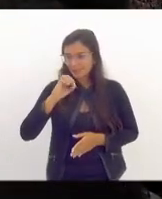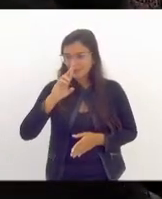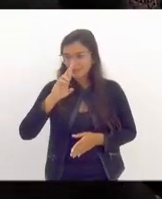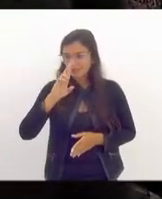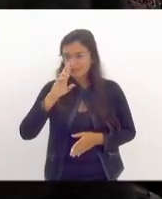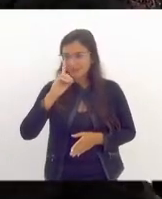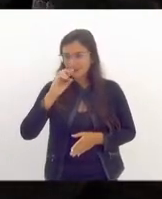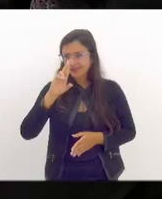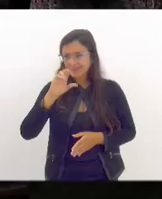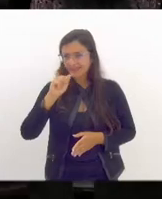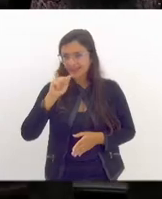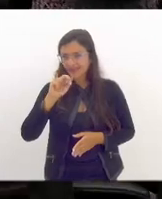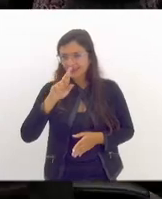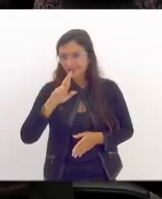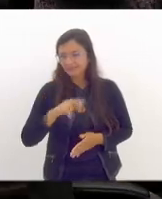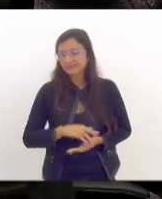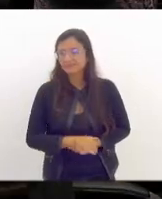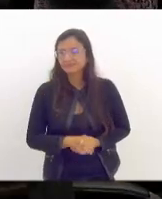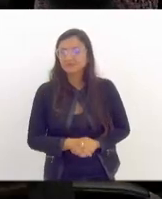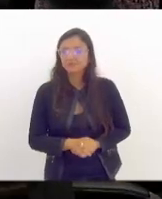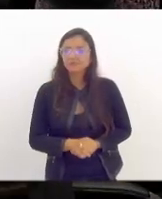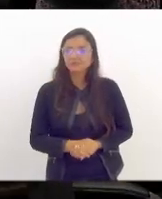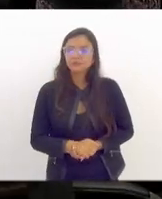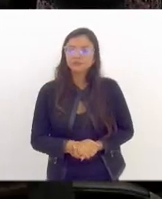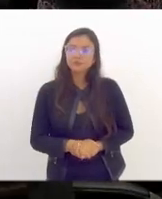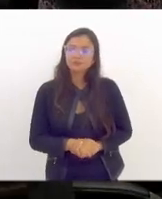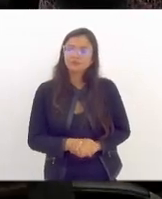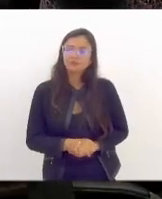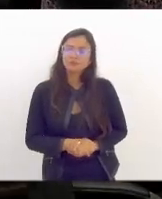Cadê Adorei esse nome